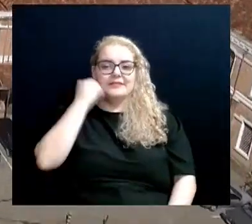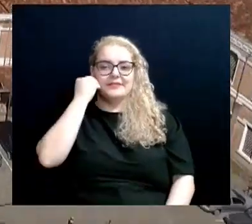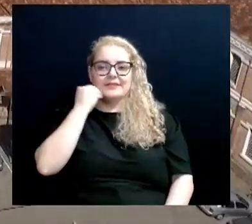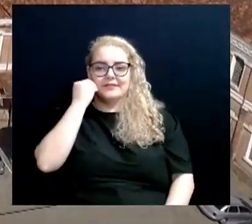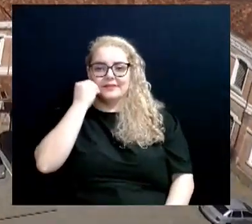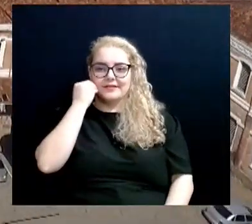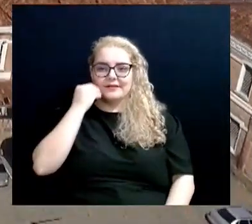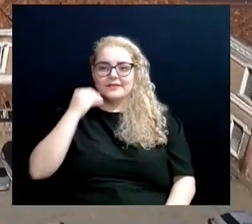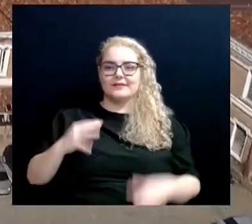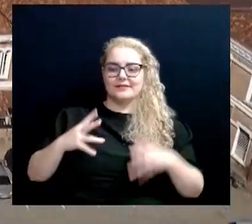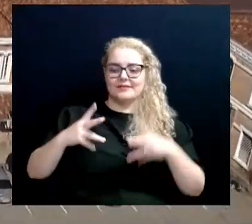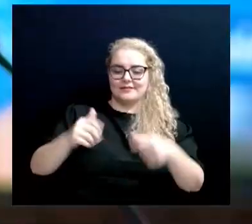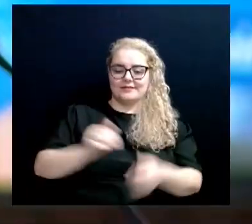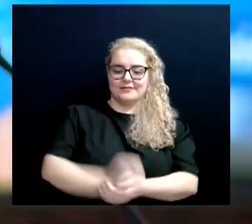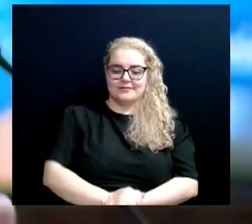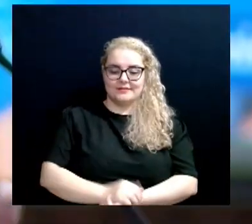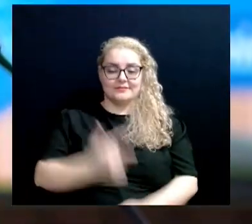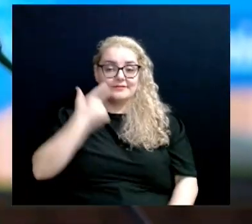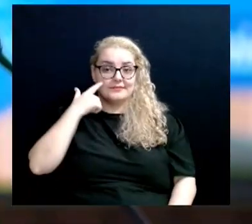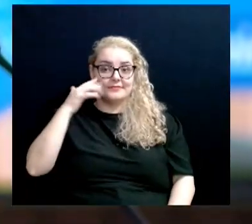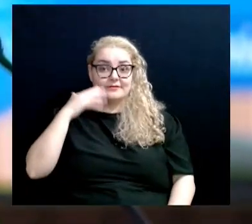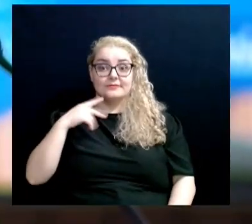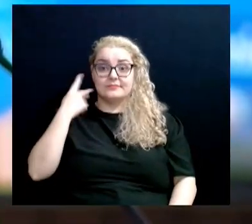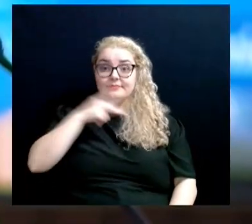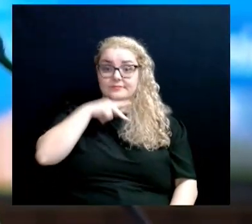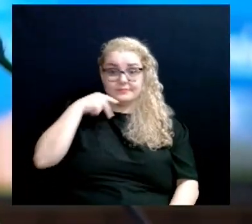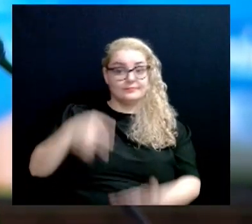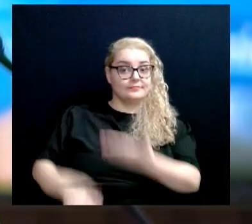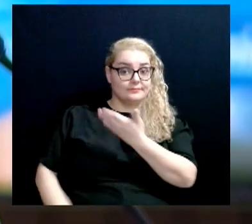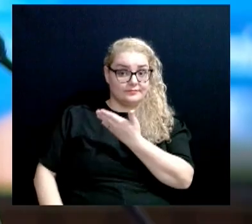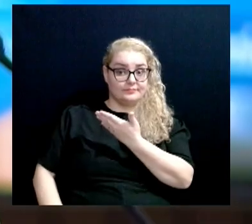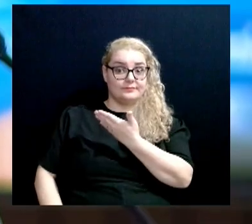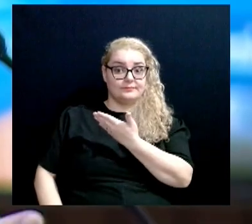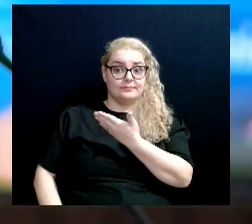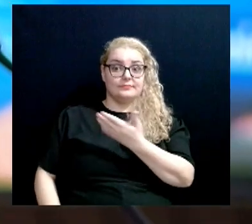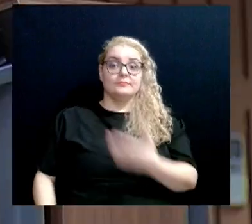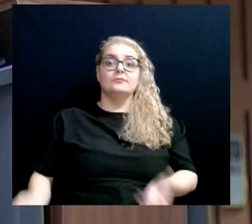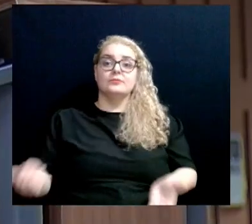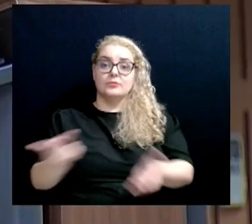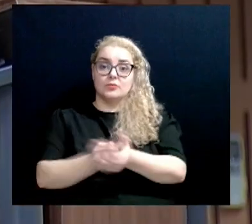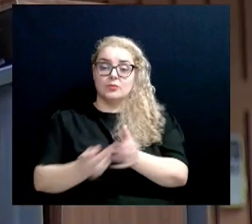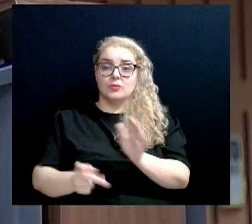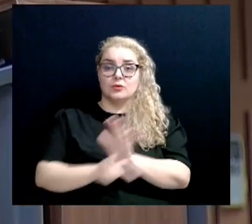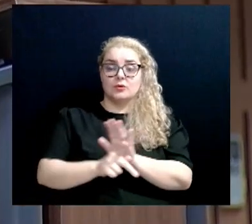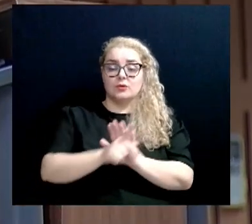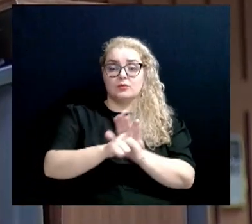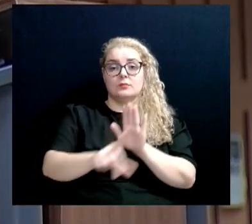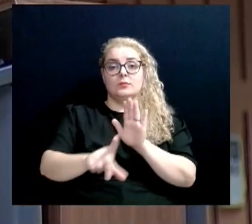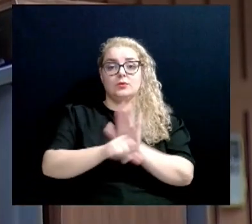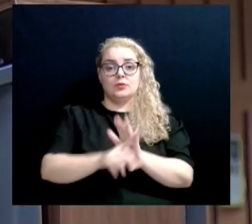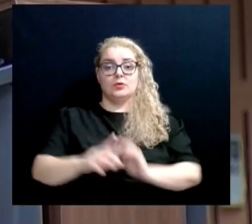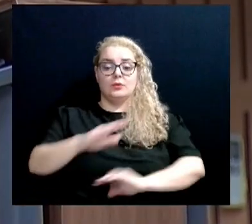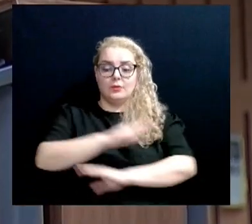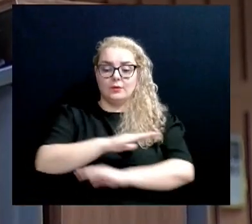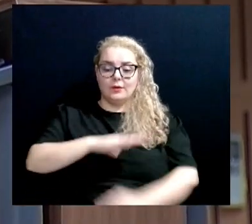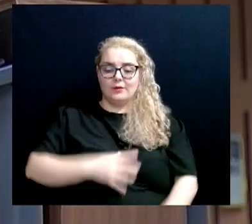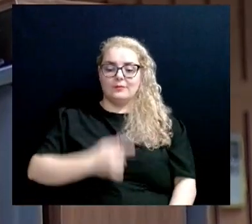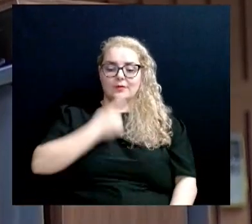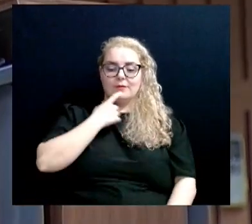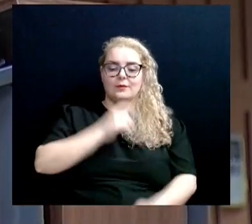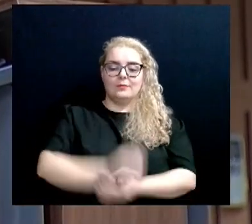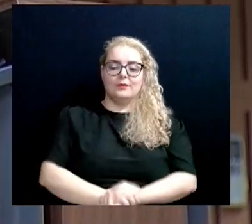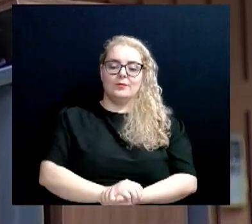todos. Pensando nisso, o vereador Permínio Monteiro protocolou um projeto de lei na Câmara Municipal que cria o